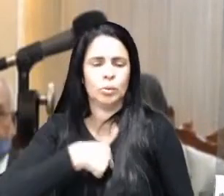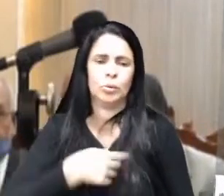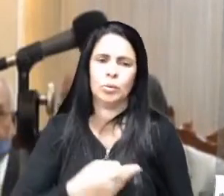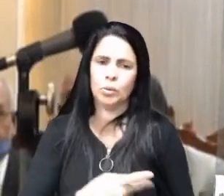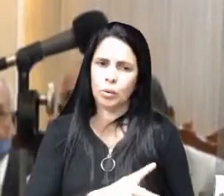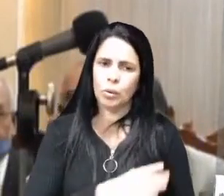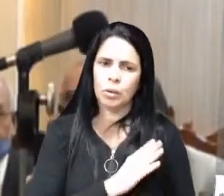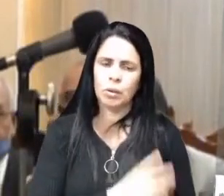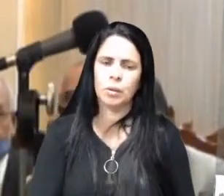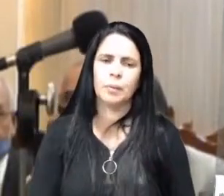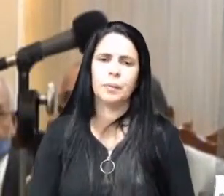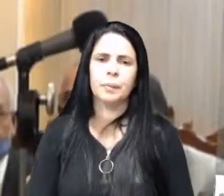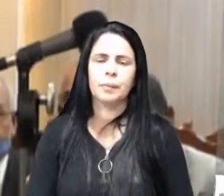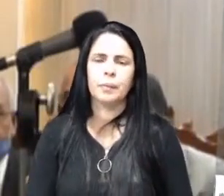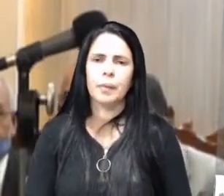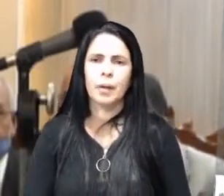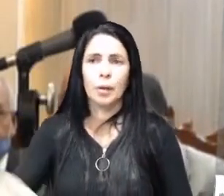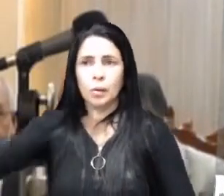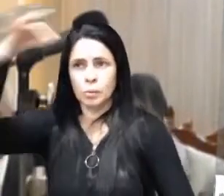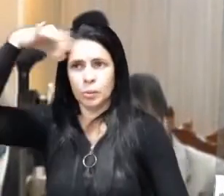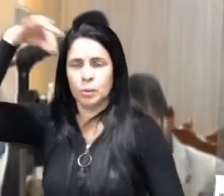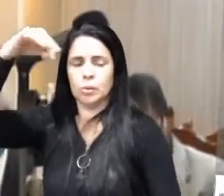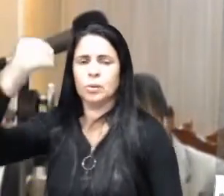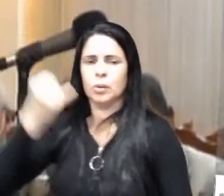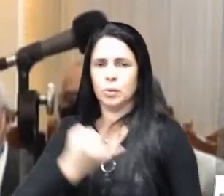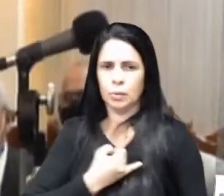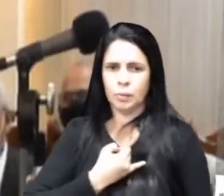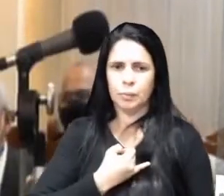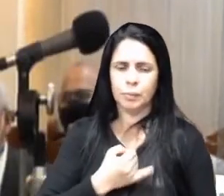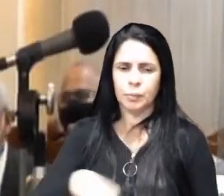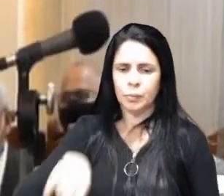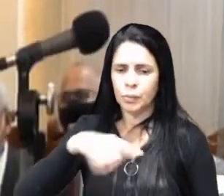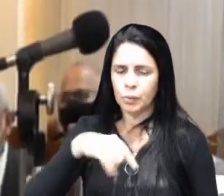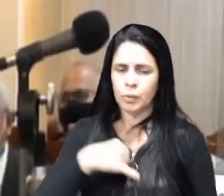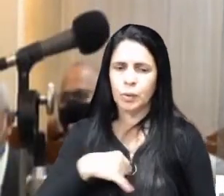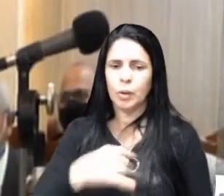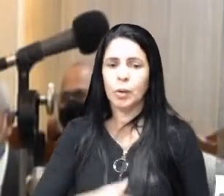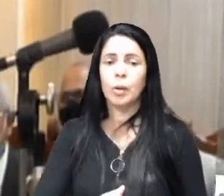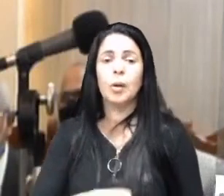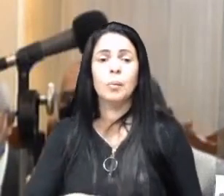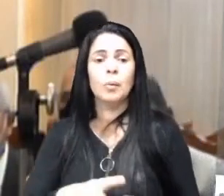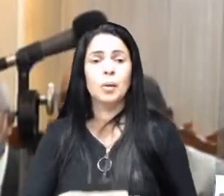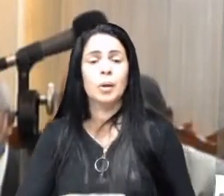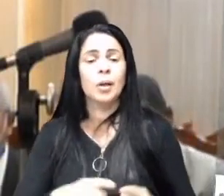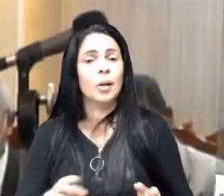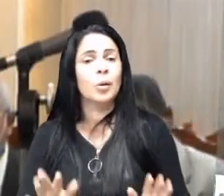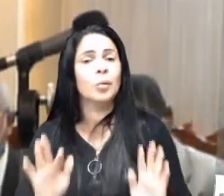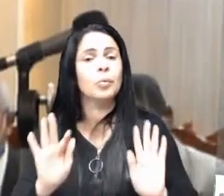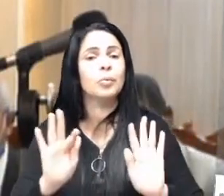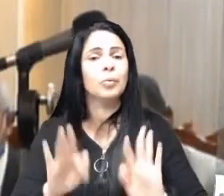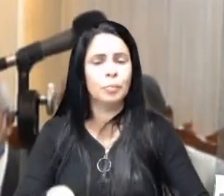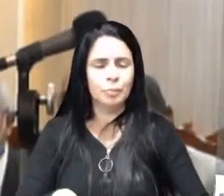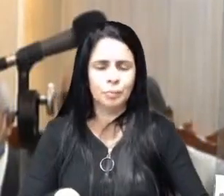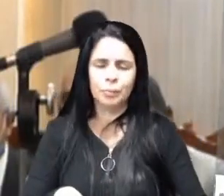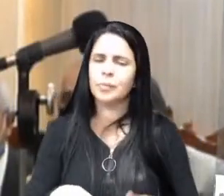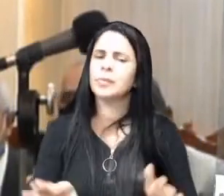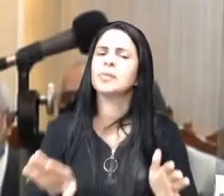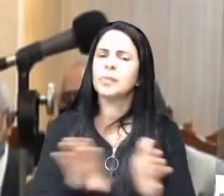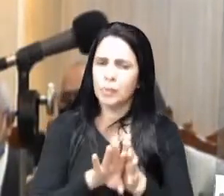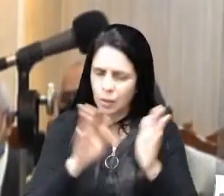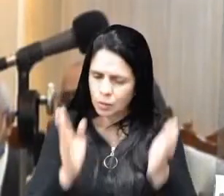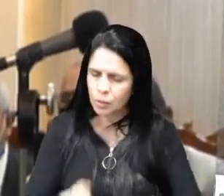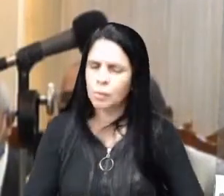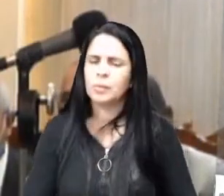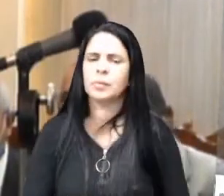Para nós hoje, quando chegar esse tempo, diga, o fim já chegou. Aleluia. Mas Pedro